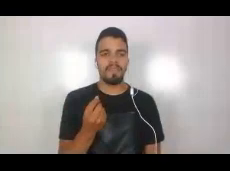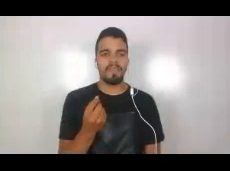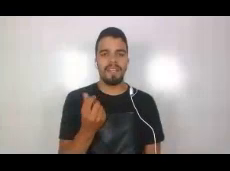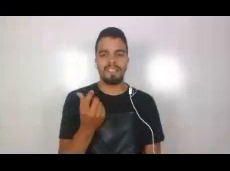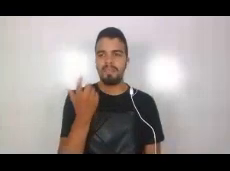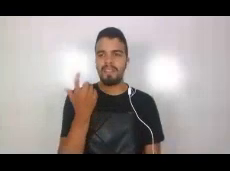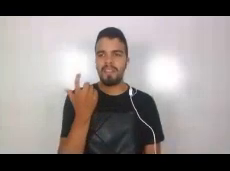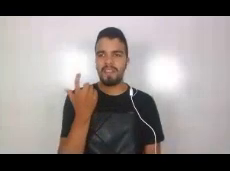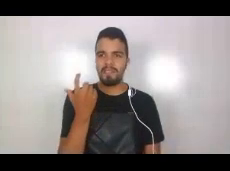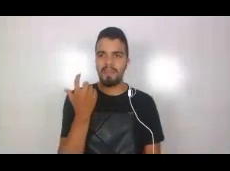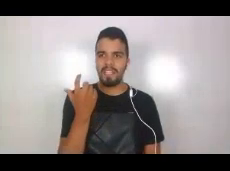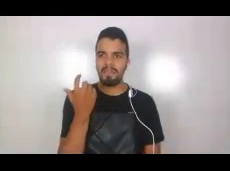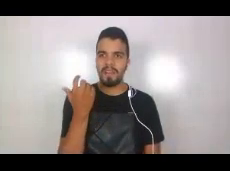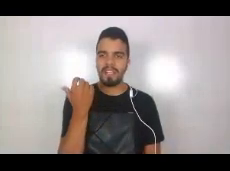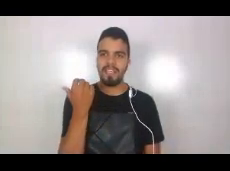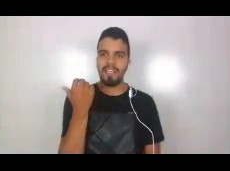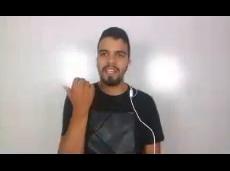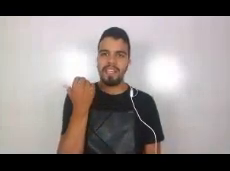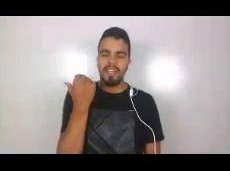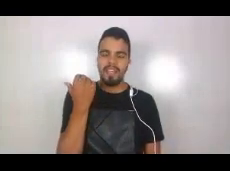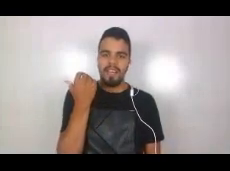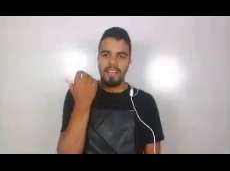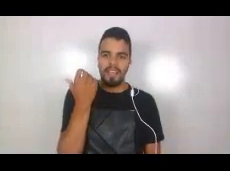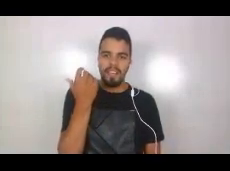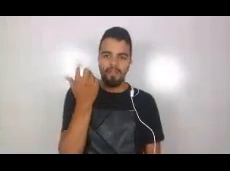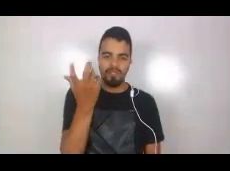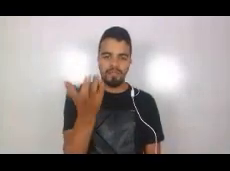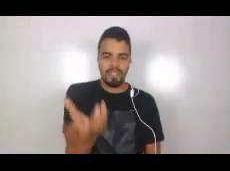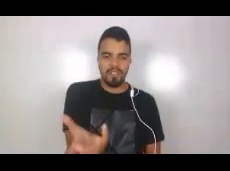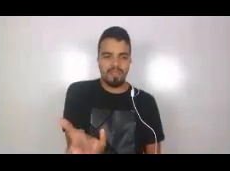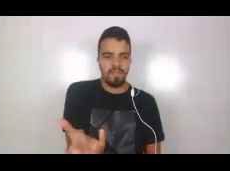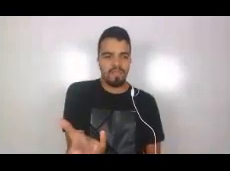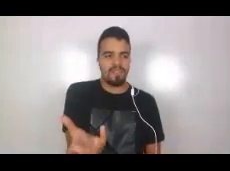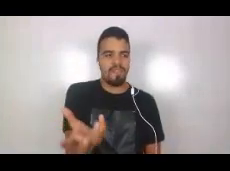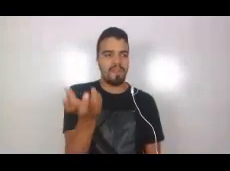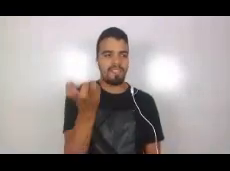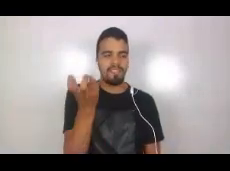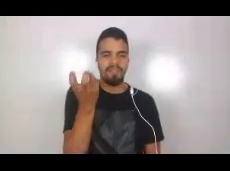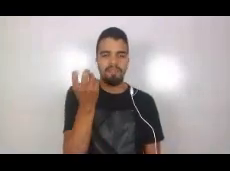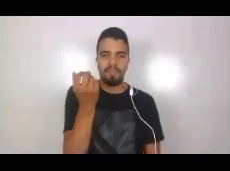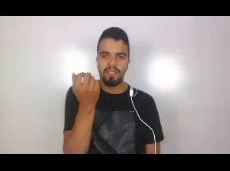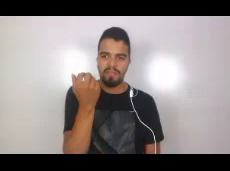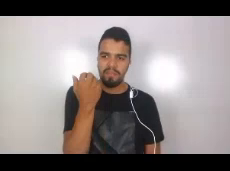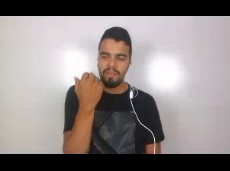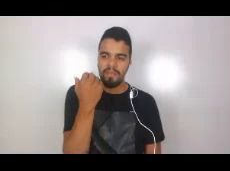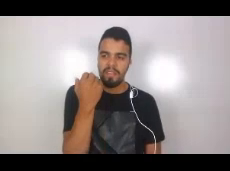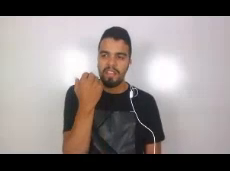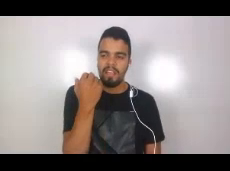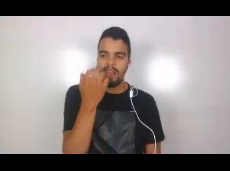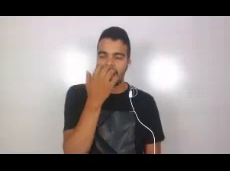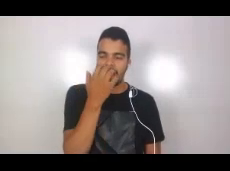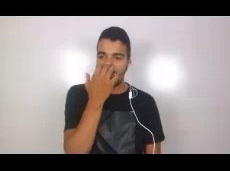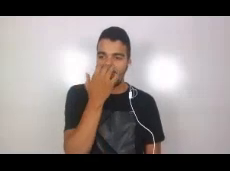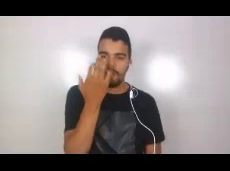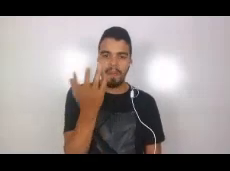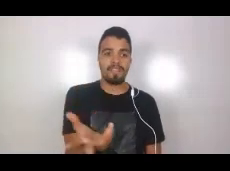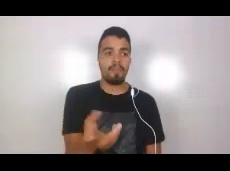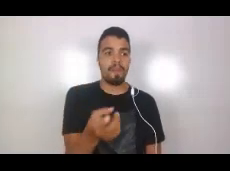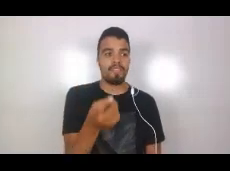isso. Essa disciplina ela faz parte para que os sujeitos surdos possam ter informação, possam